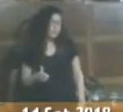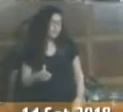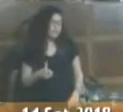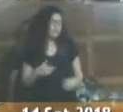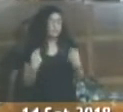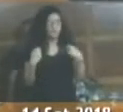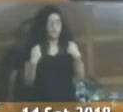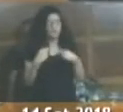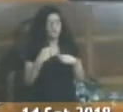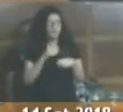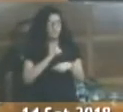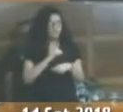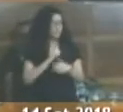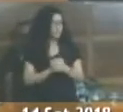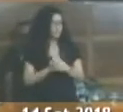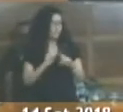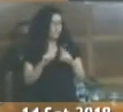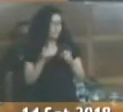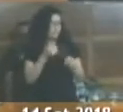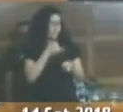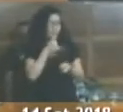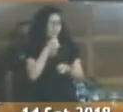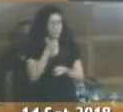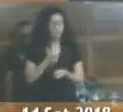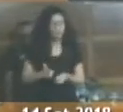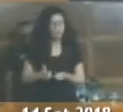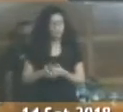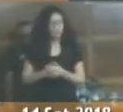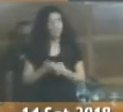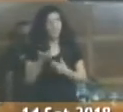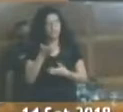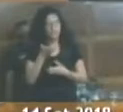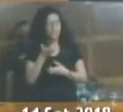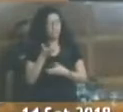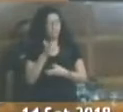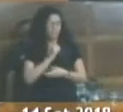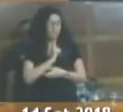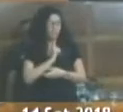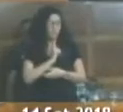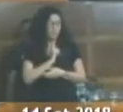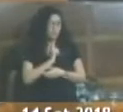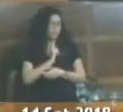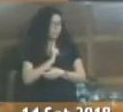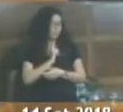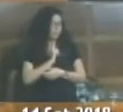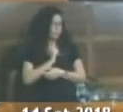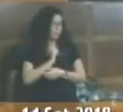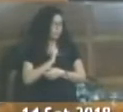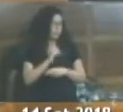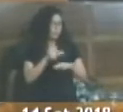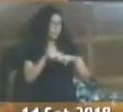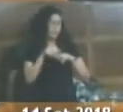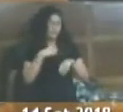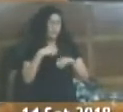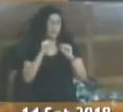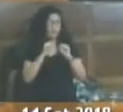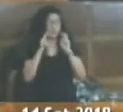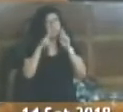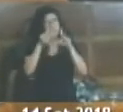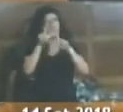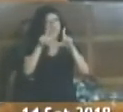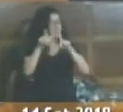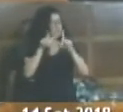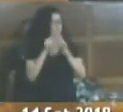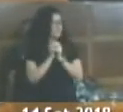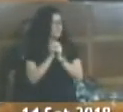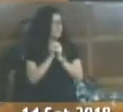deveria ter luz lá em Palmas, mas infelizmente não tem. E eu queria muito que tivesse, por causa que eu poderia assistir TV o